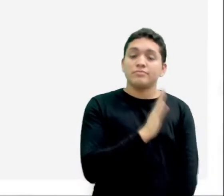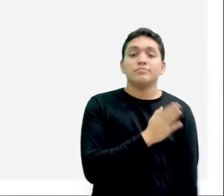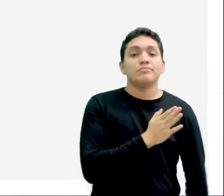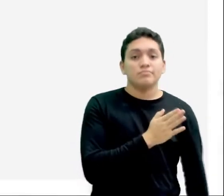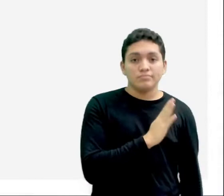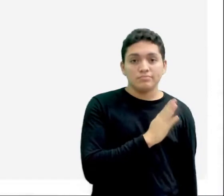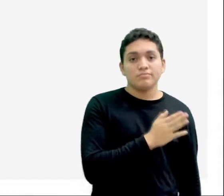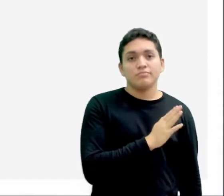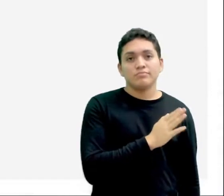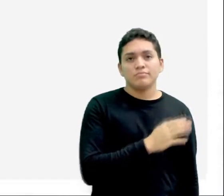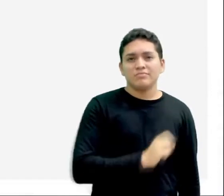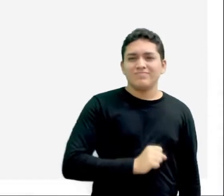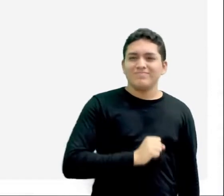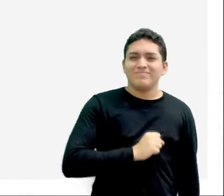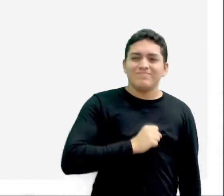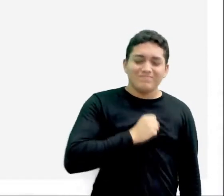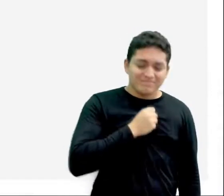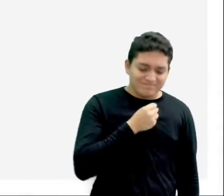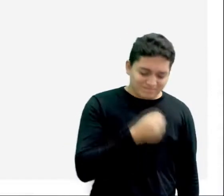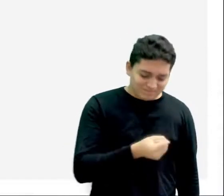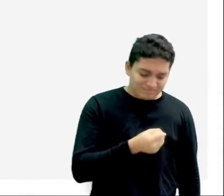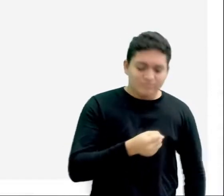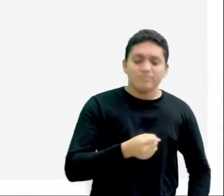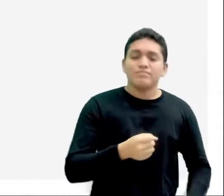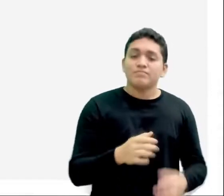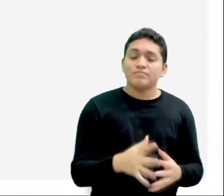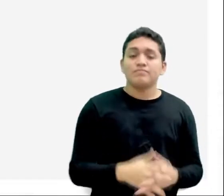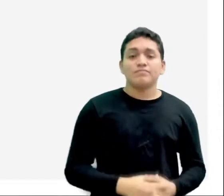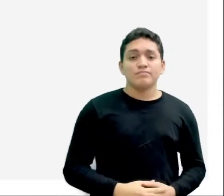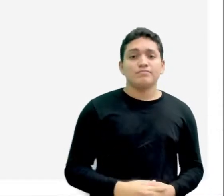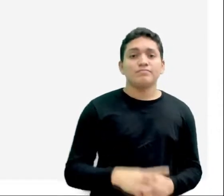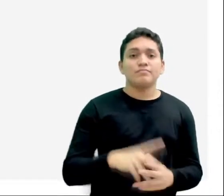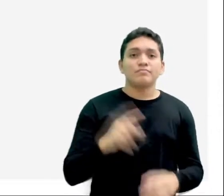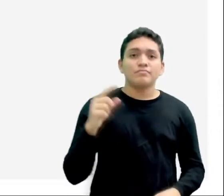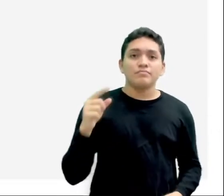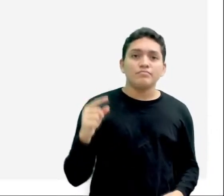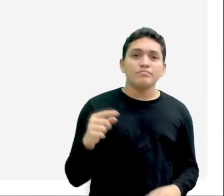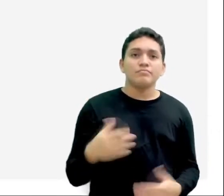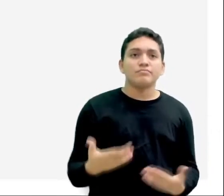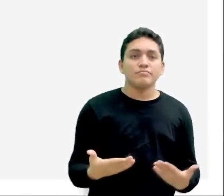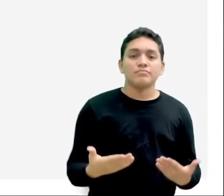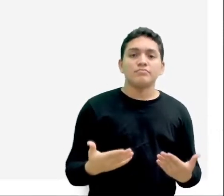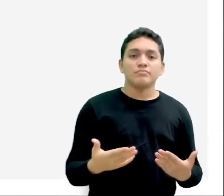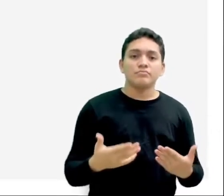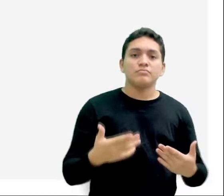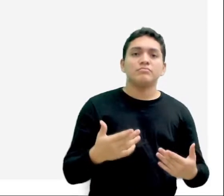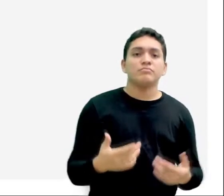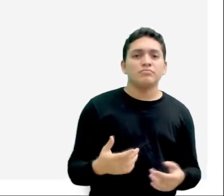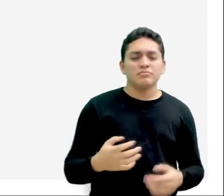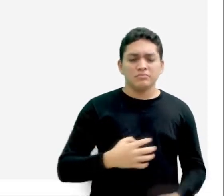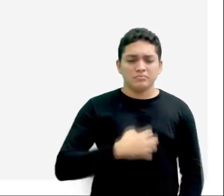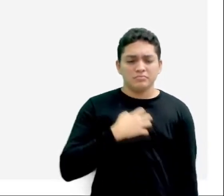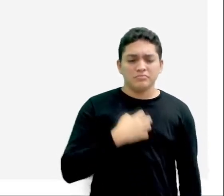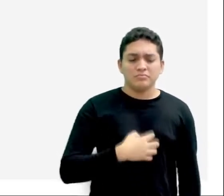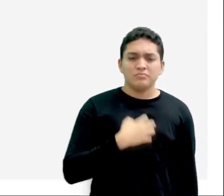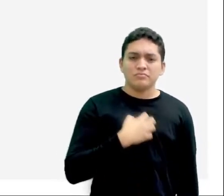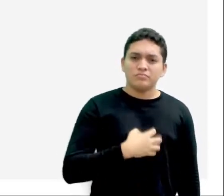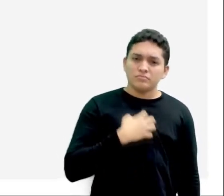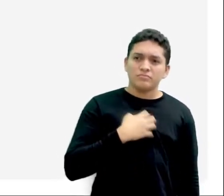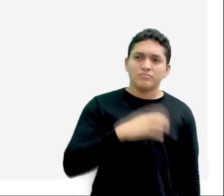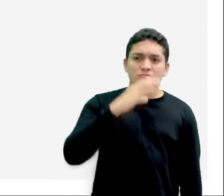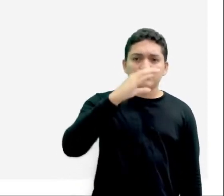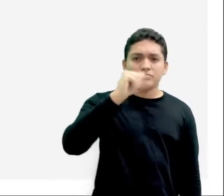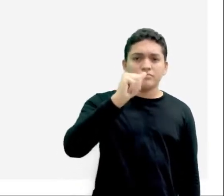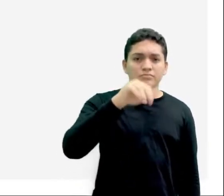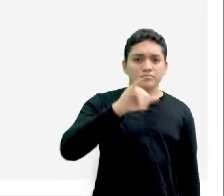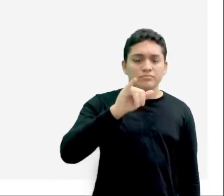né, do ódio, né, do rancor, e essa questão da fúria, né, de Caim,